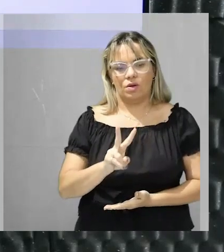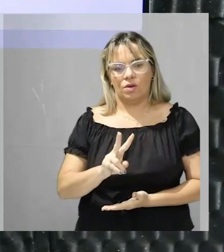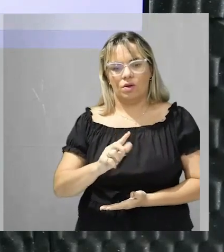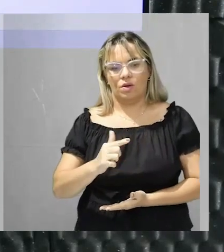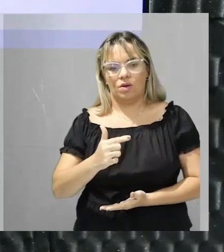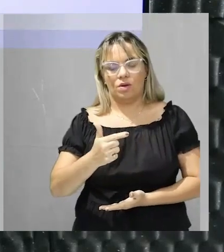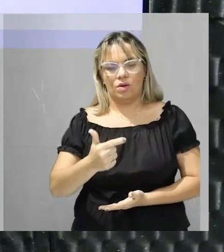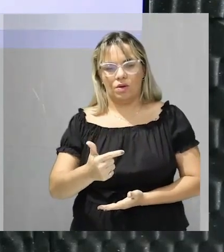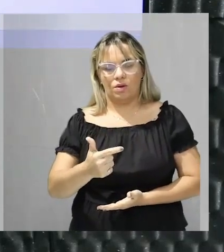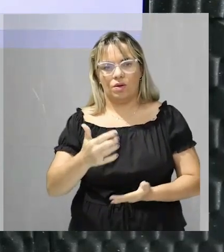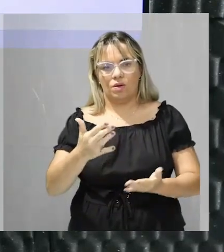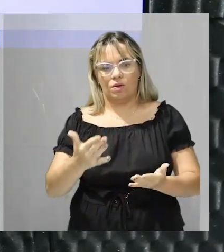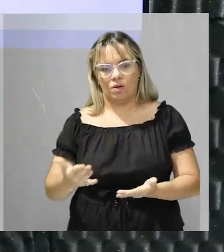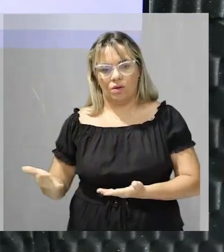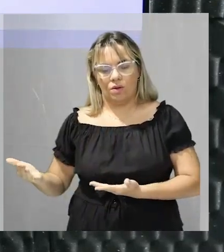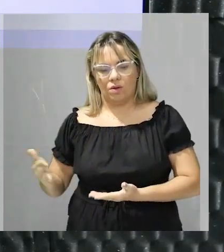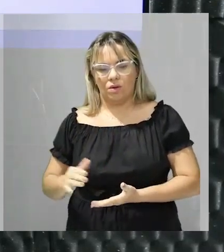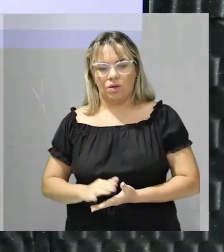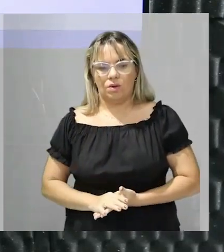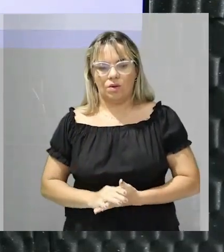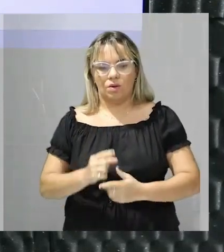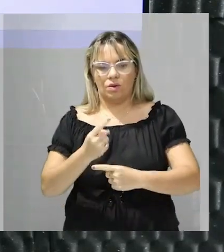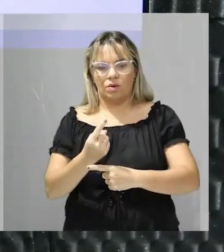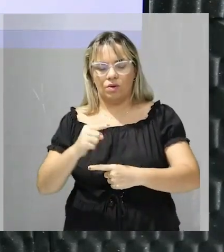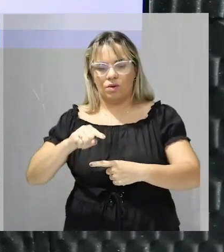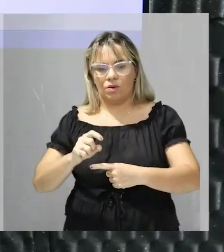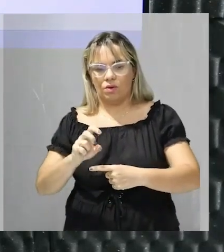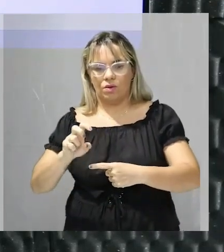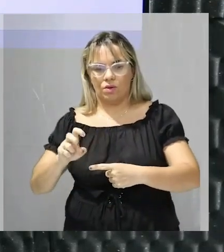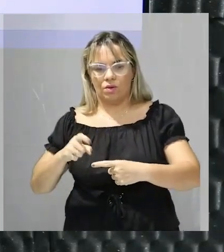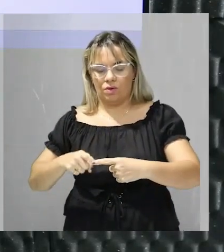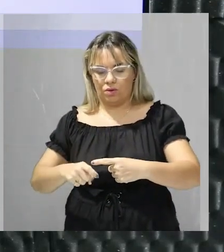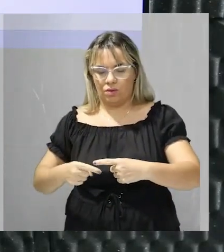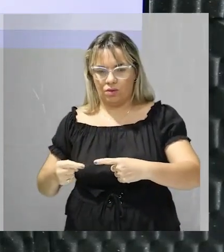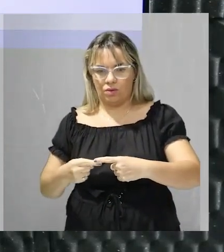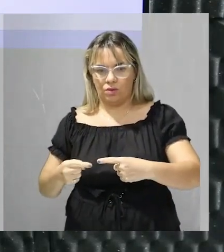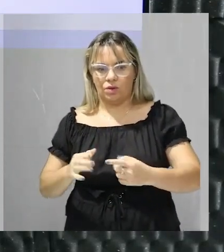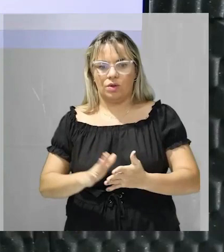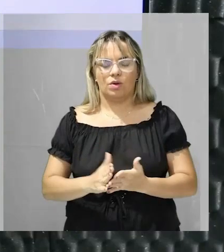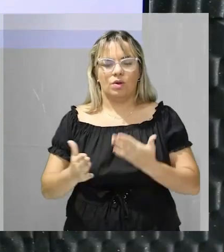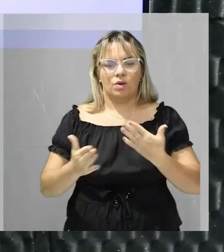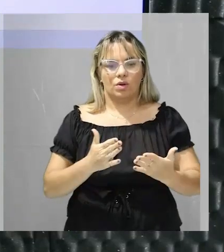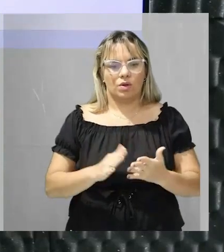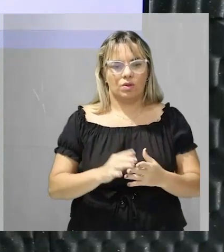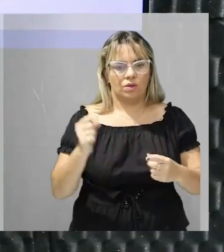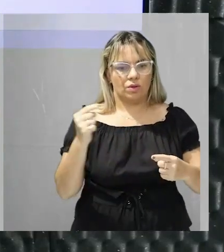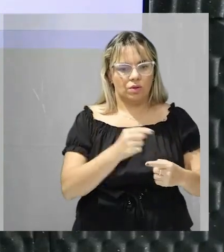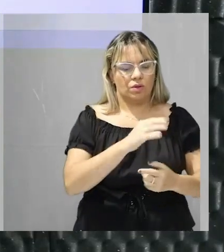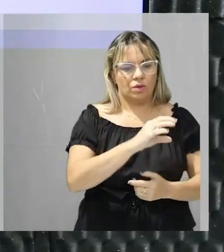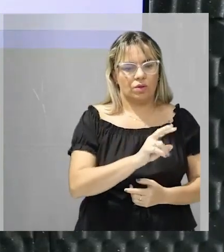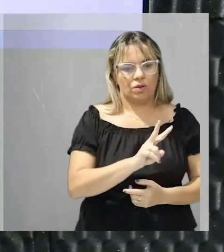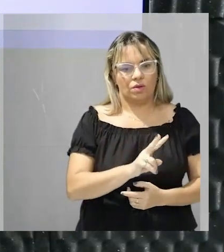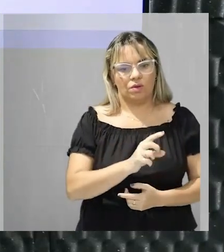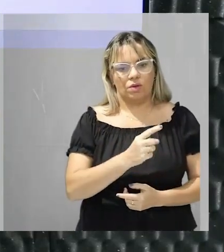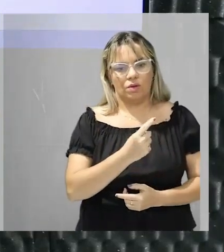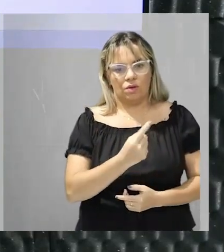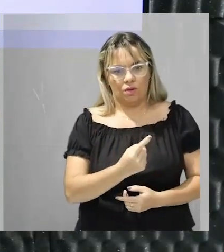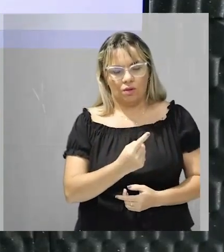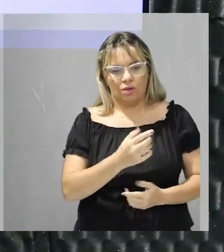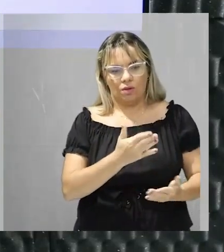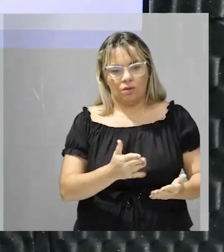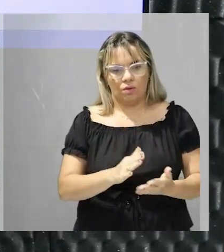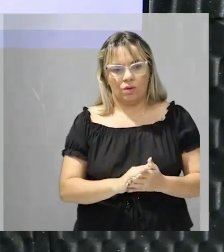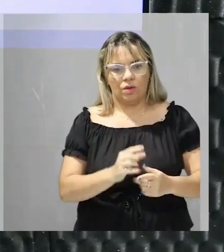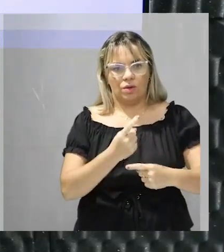atual você vê um a nova ração cv2 tá só para que a gente consiga identificar cada um cada informação